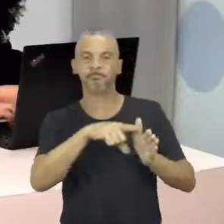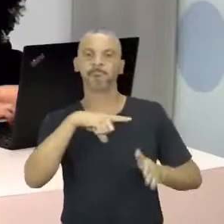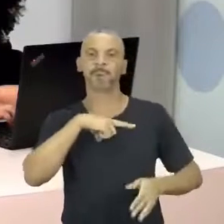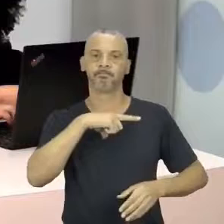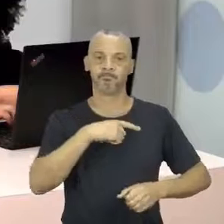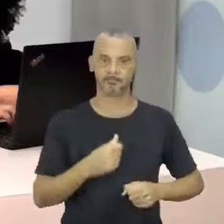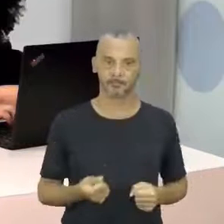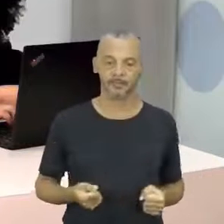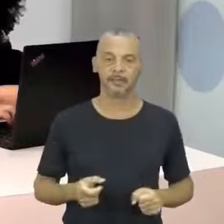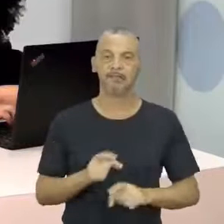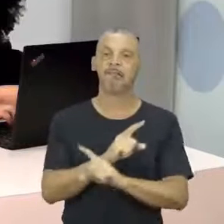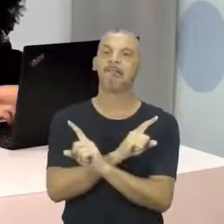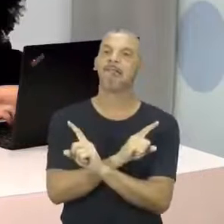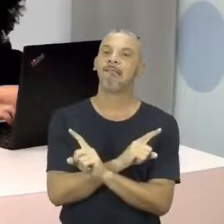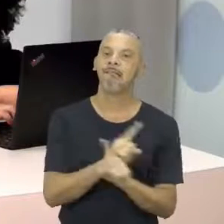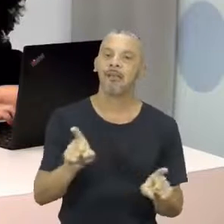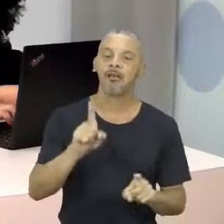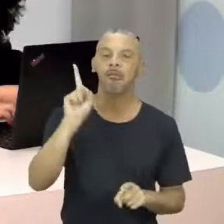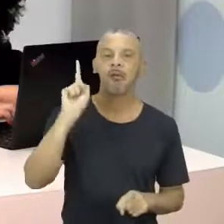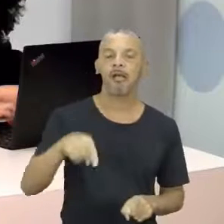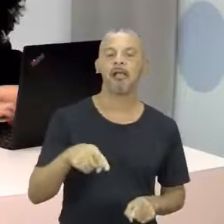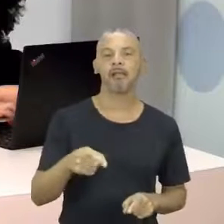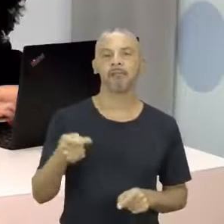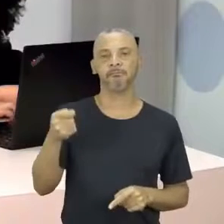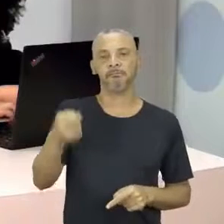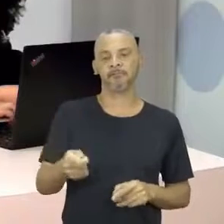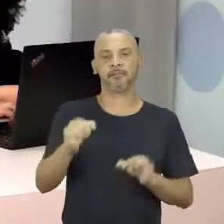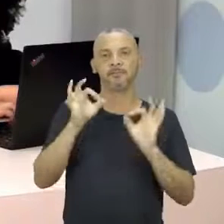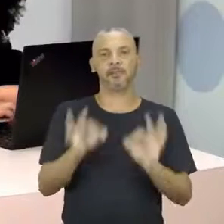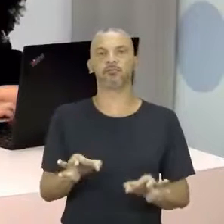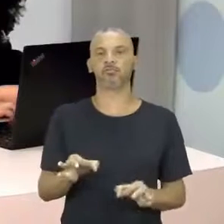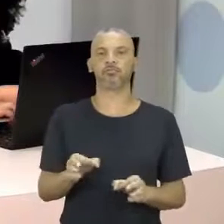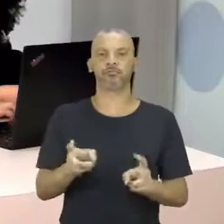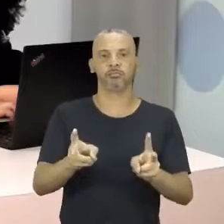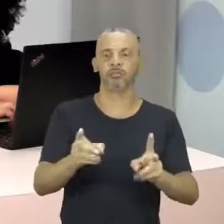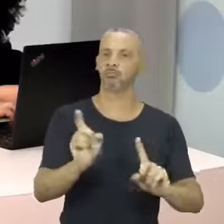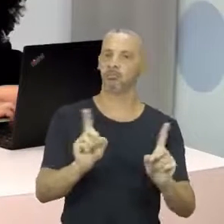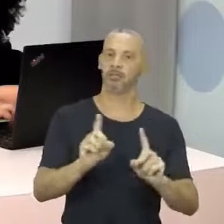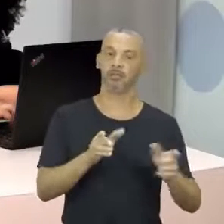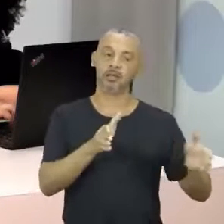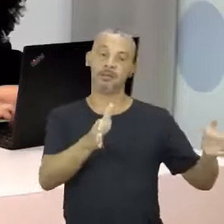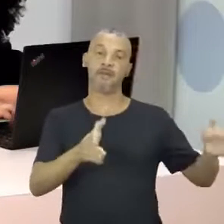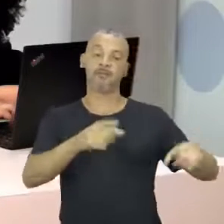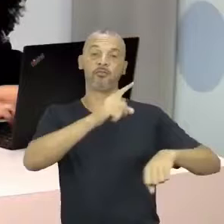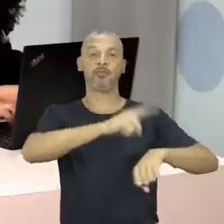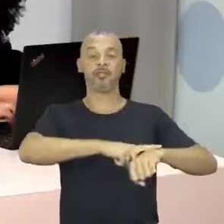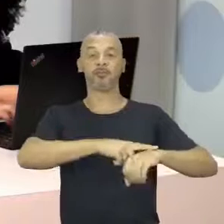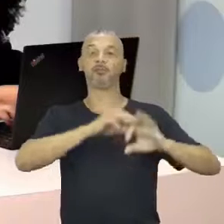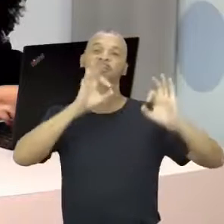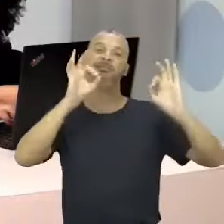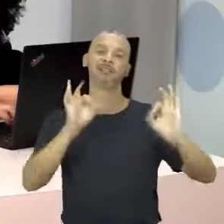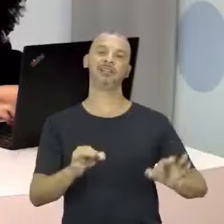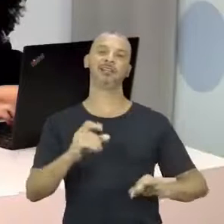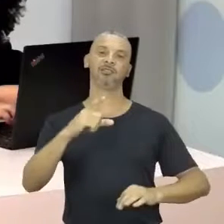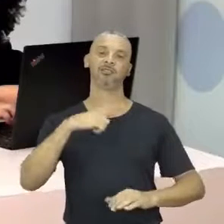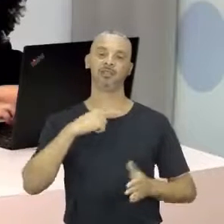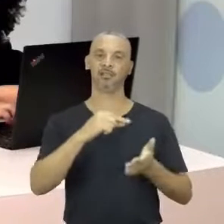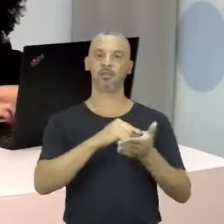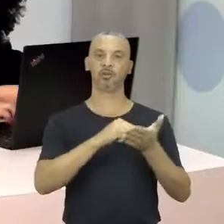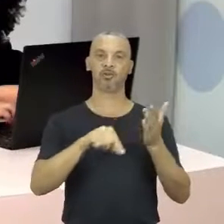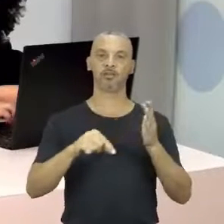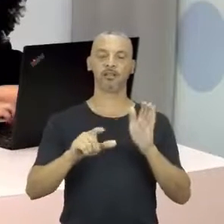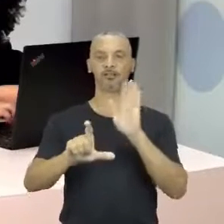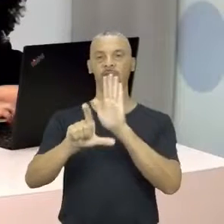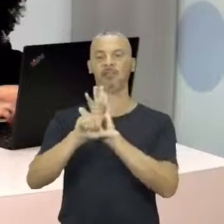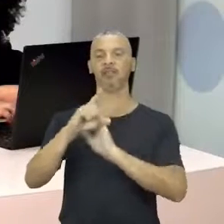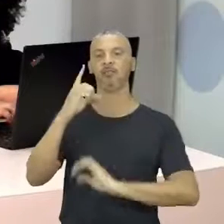temporária, não é o cargo, tá? Não é o cargo, é um vínculo temporário. É um contrato regido pela